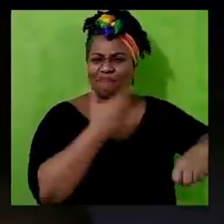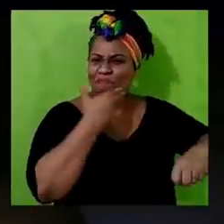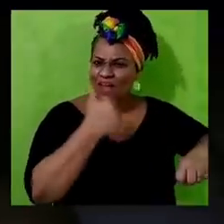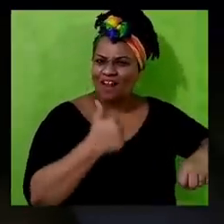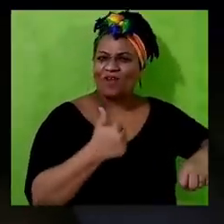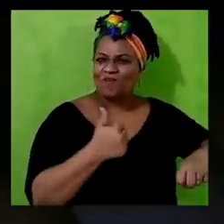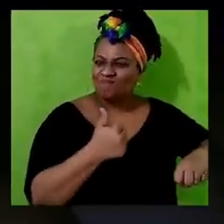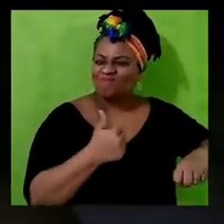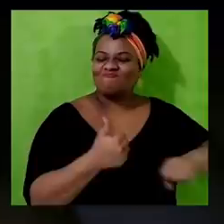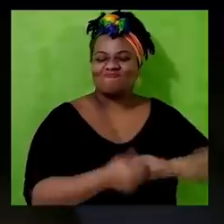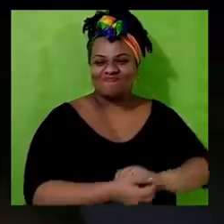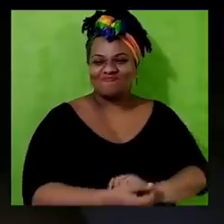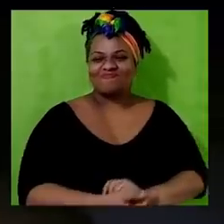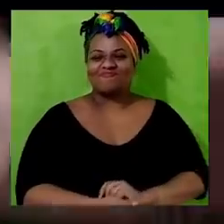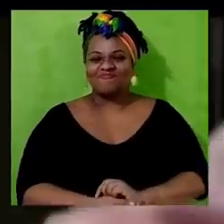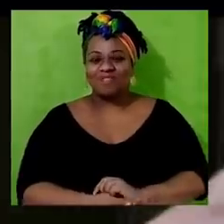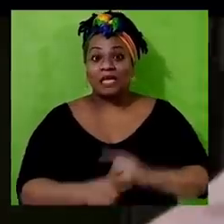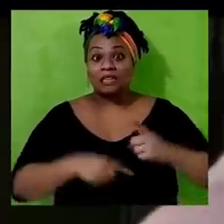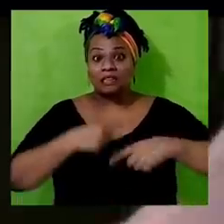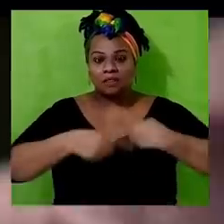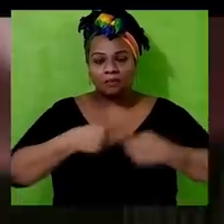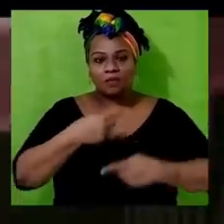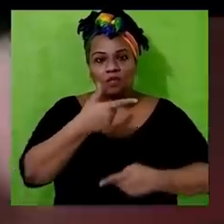É, depois,